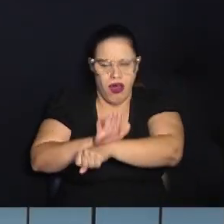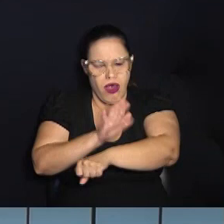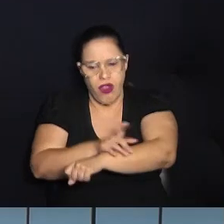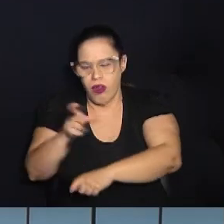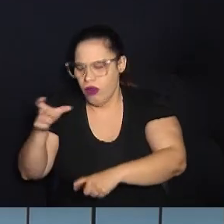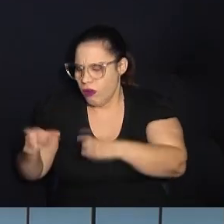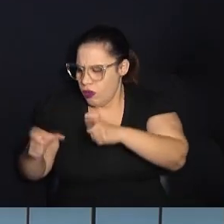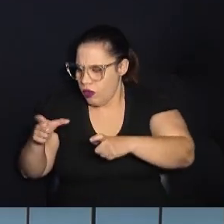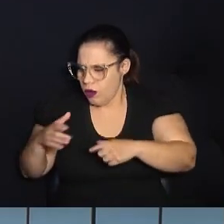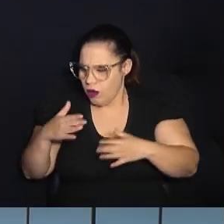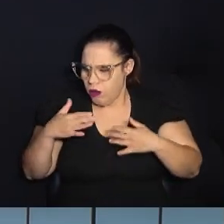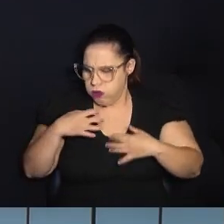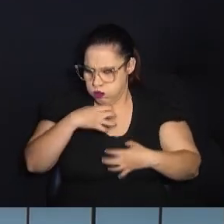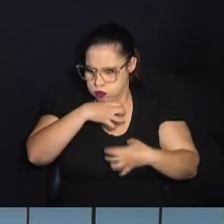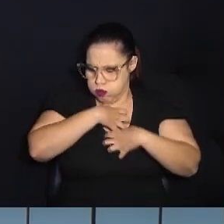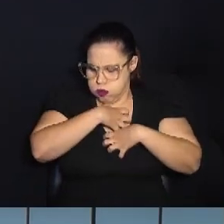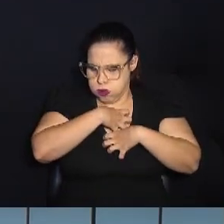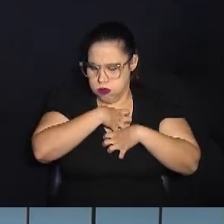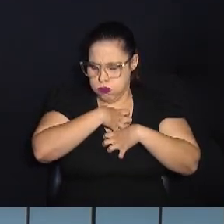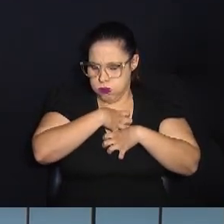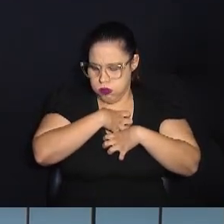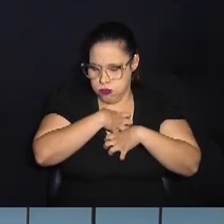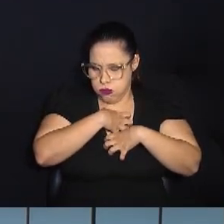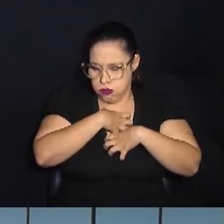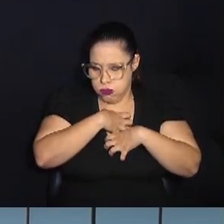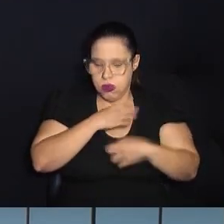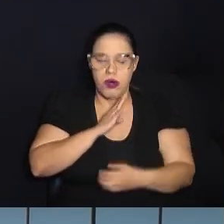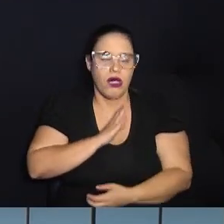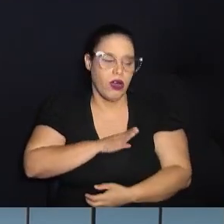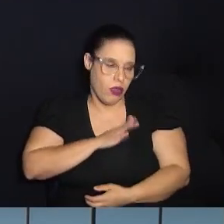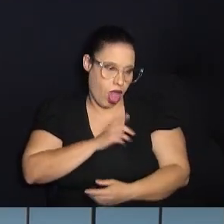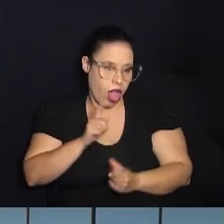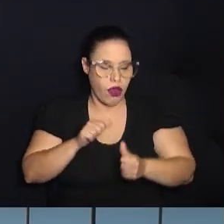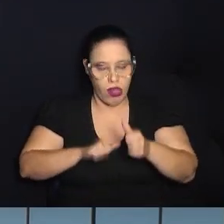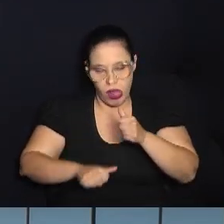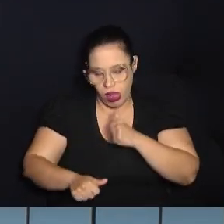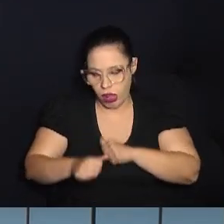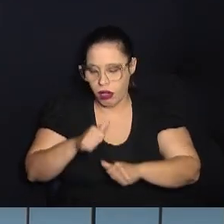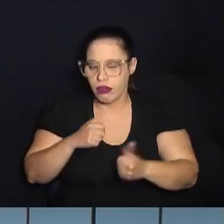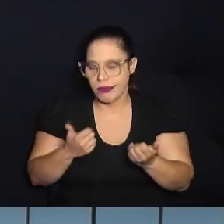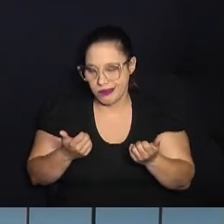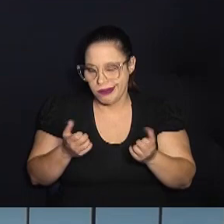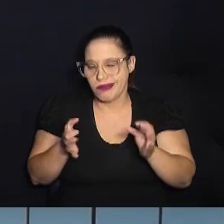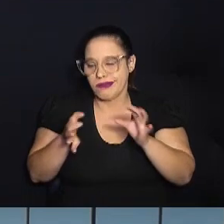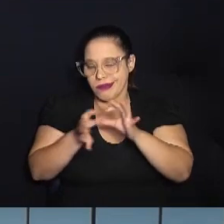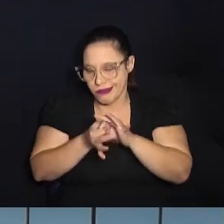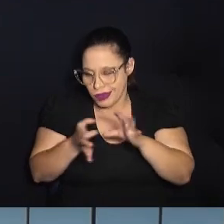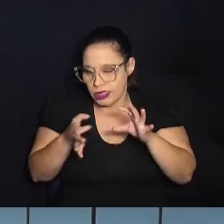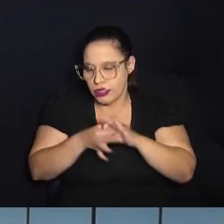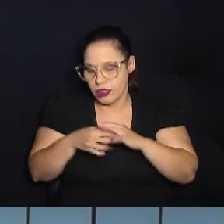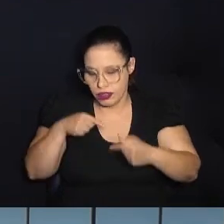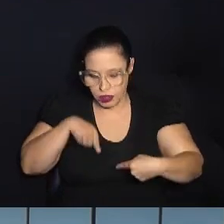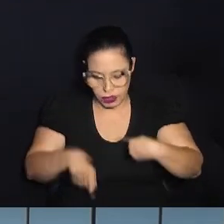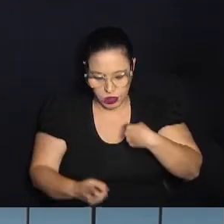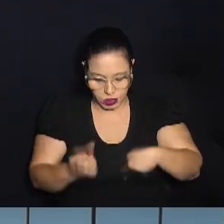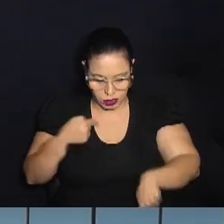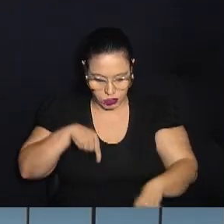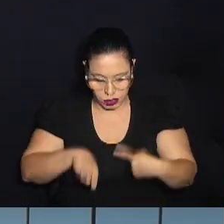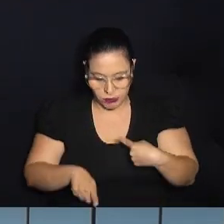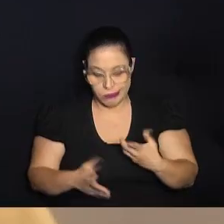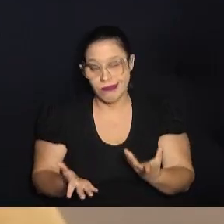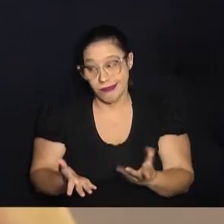cuida de uma área aí do pulmão, isso também afeta o coração ou vice-versa, né? Tá tudo interligado, né, no nosso organismo.